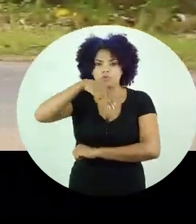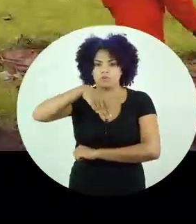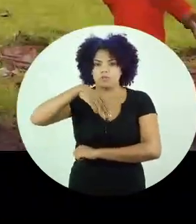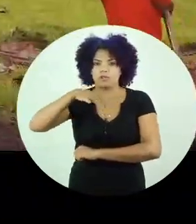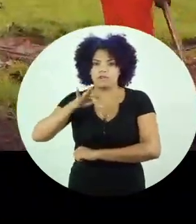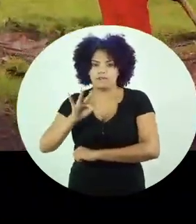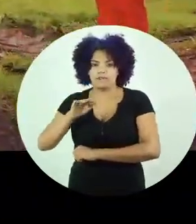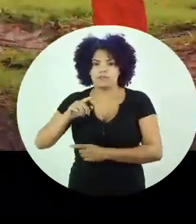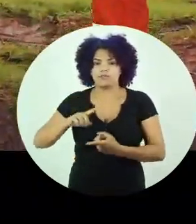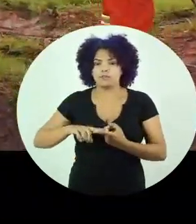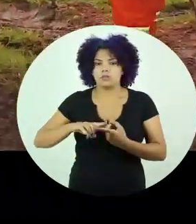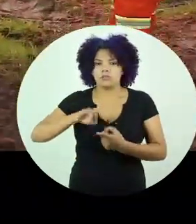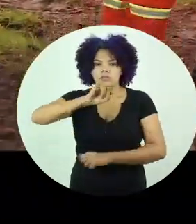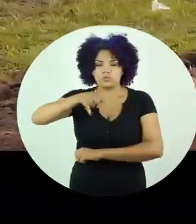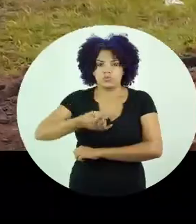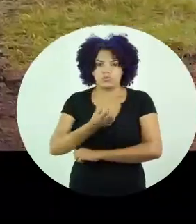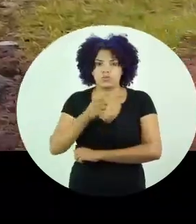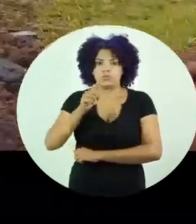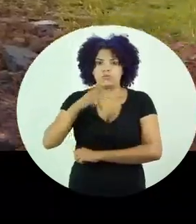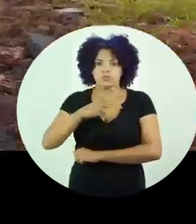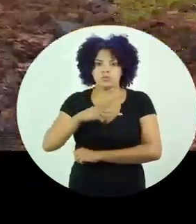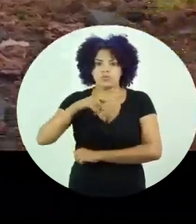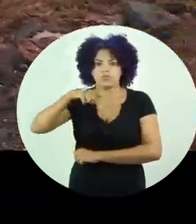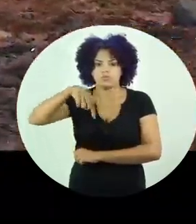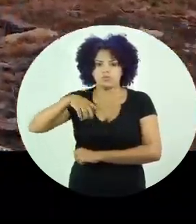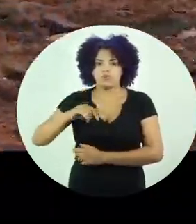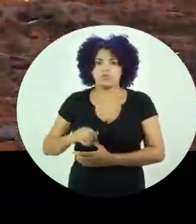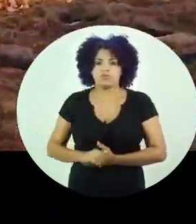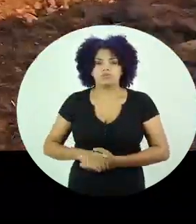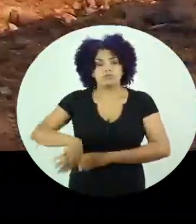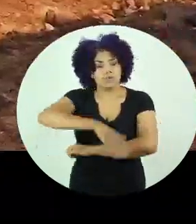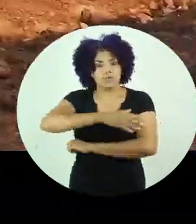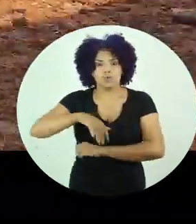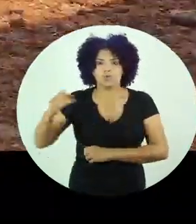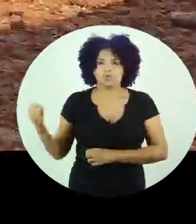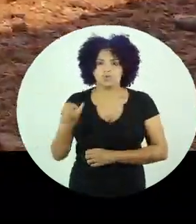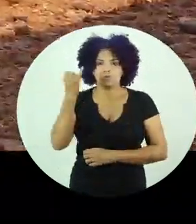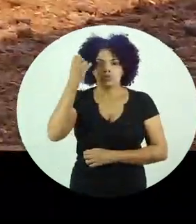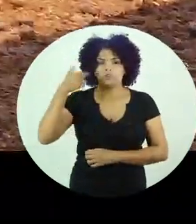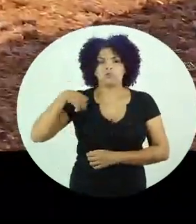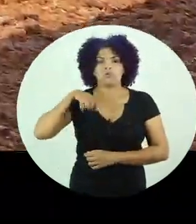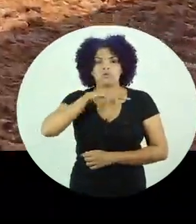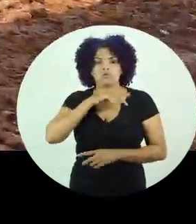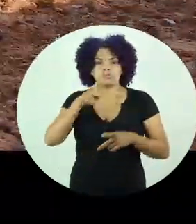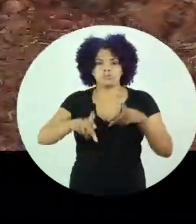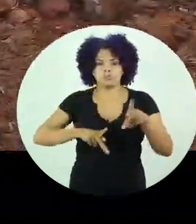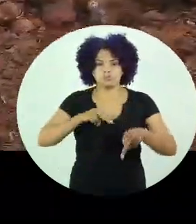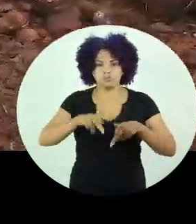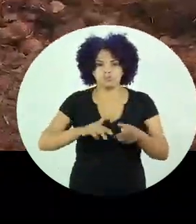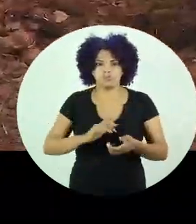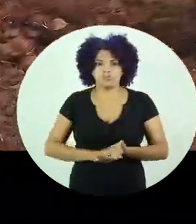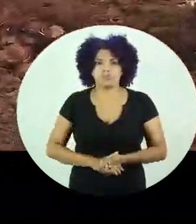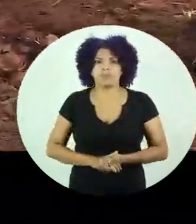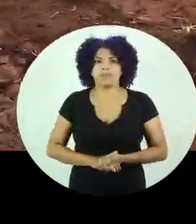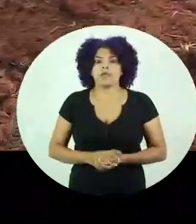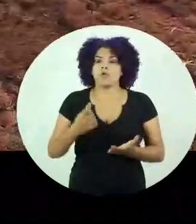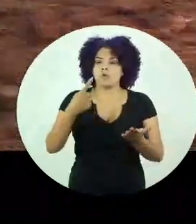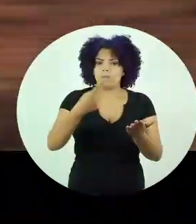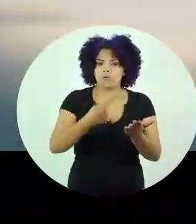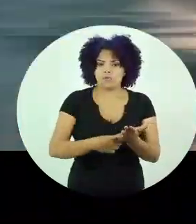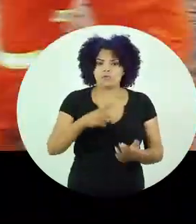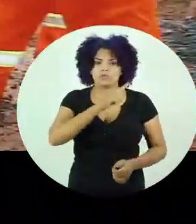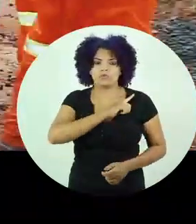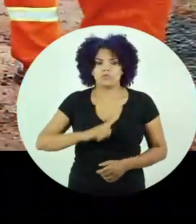Augusto Meira Filho e Avenida Joaquim Pereira de Queiroz, vias de grande importância para a nossa população. Esse